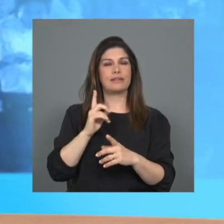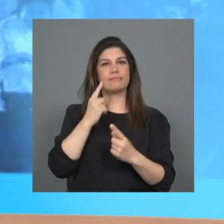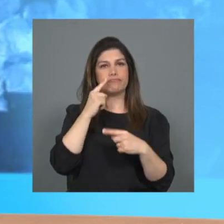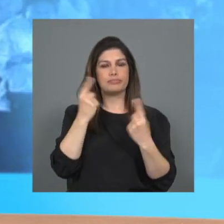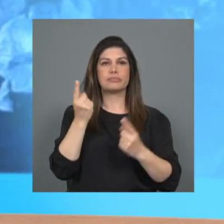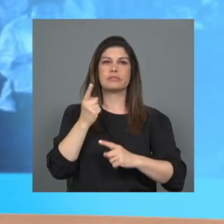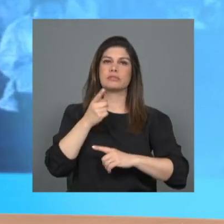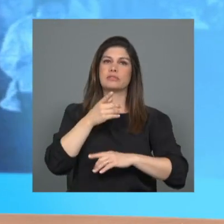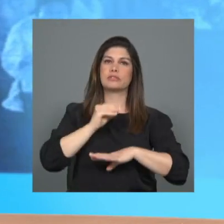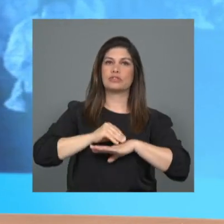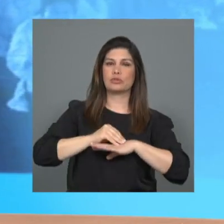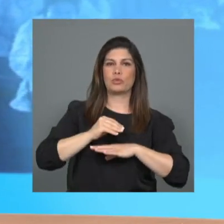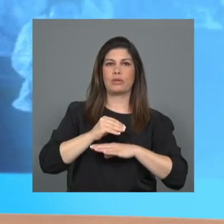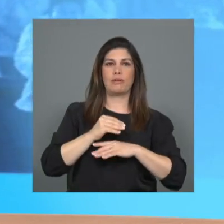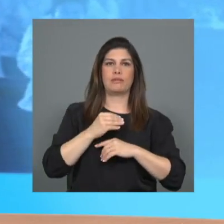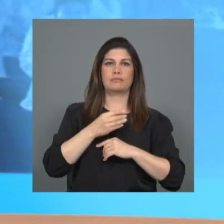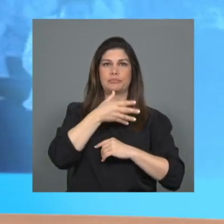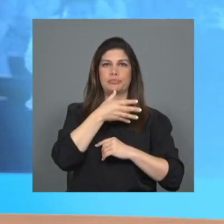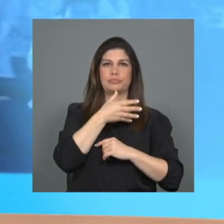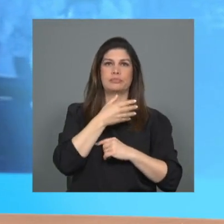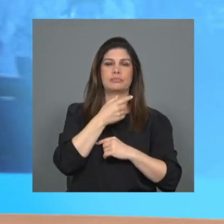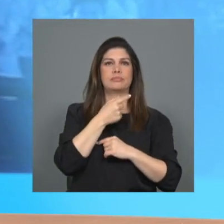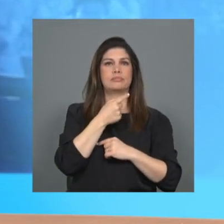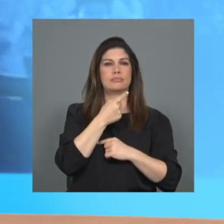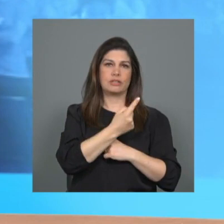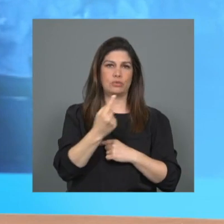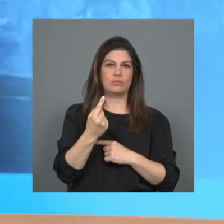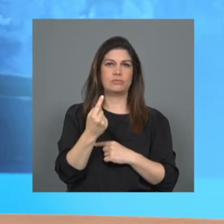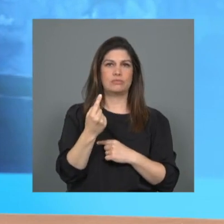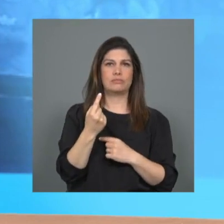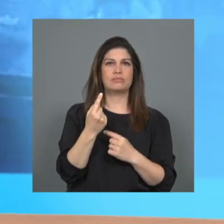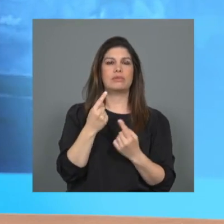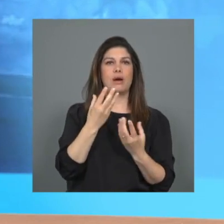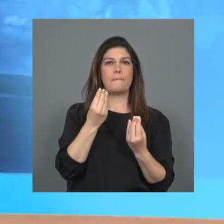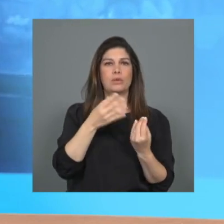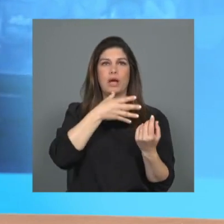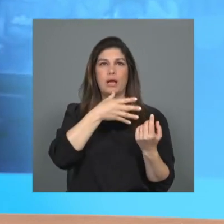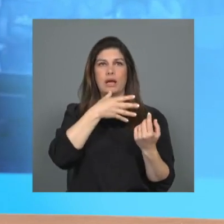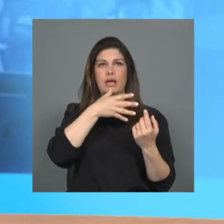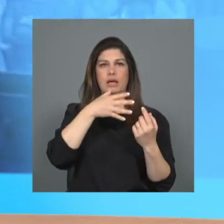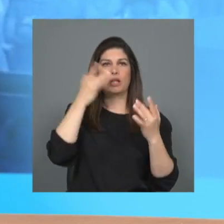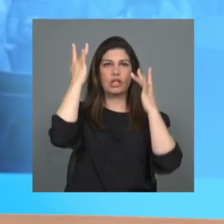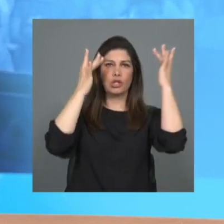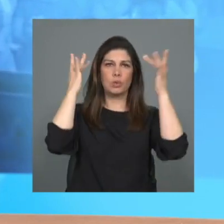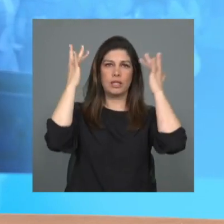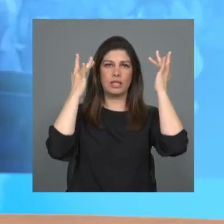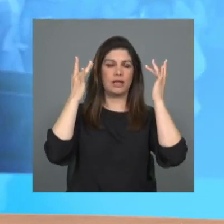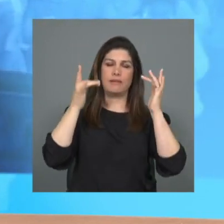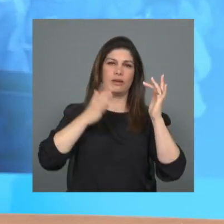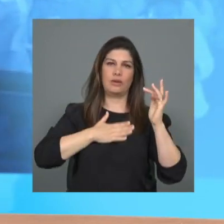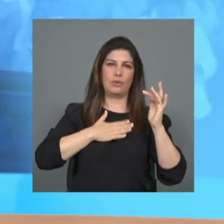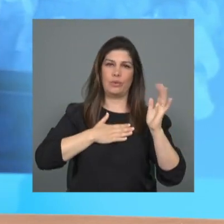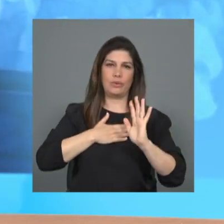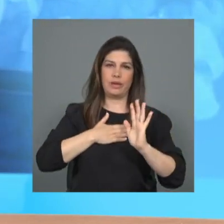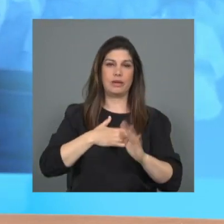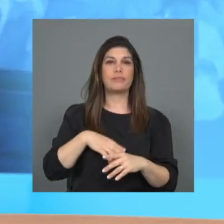de não ter muito, não vamos dizer muita teologia, mas... muita teoria. Muita teoria, exatamente. Portanto, dos